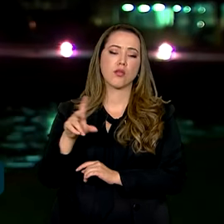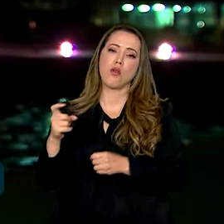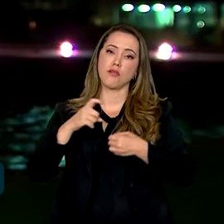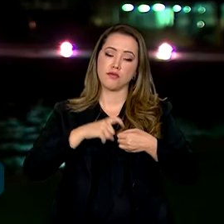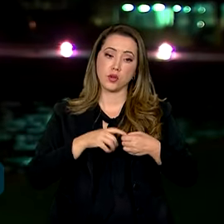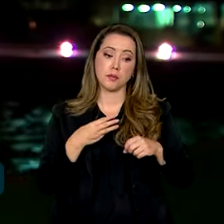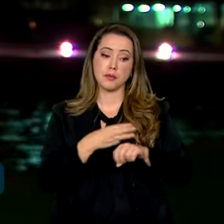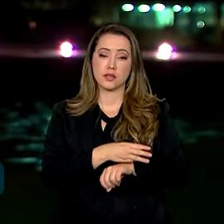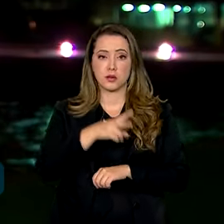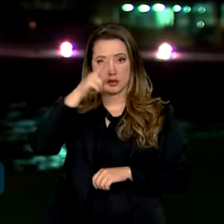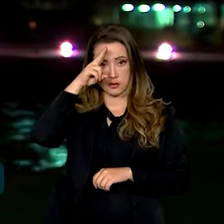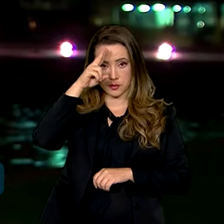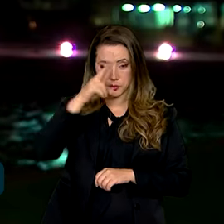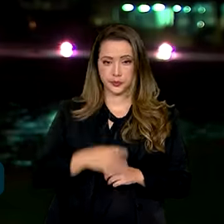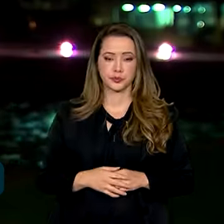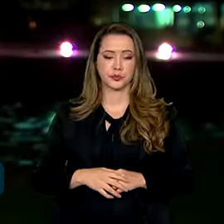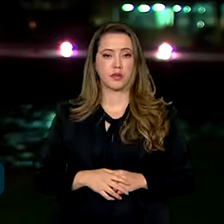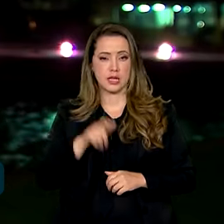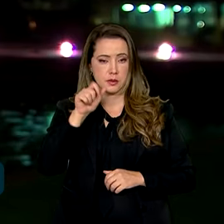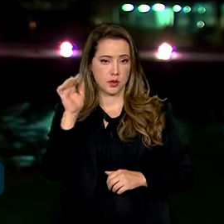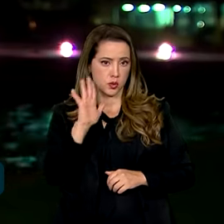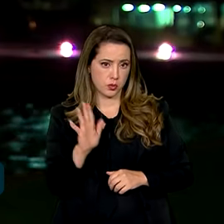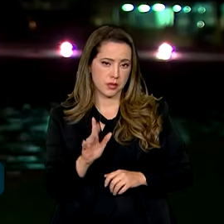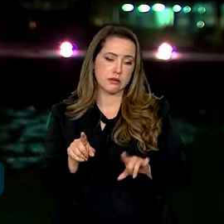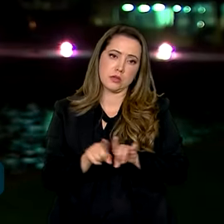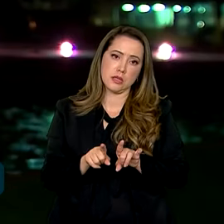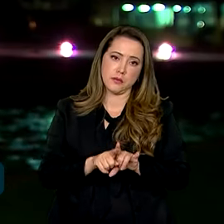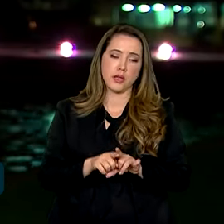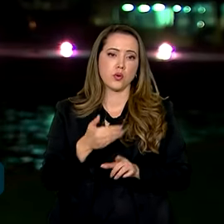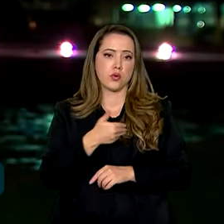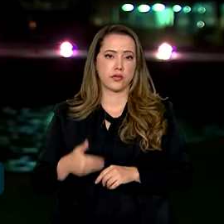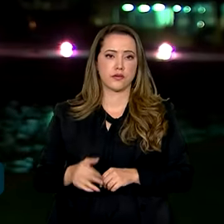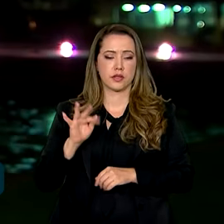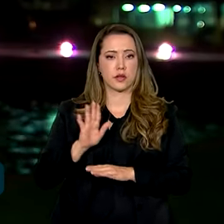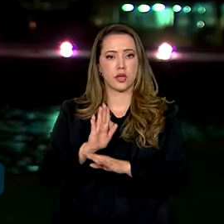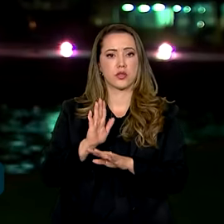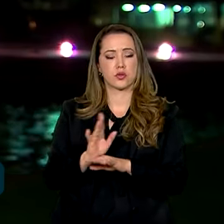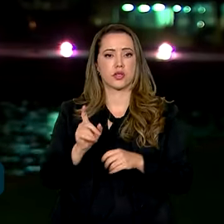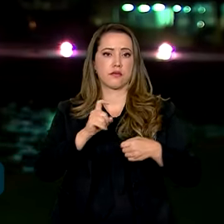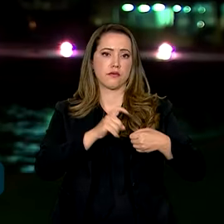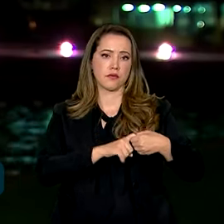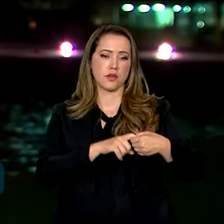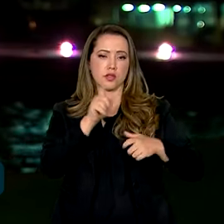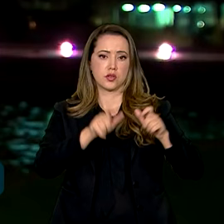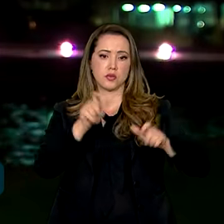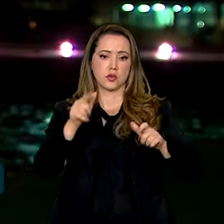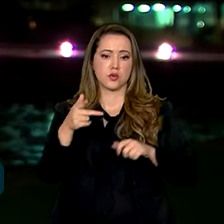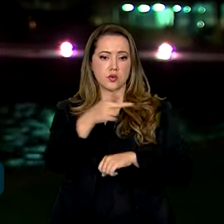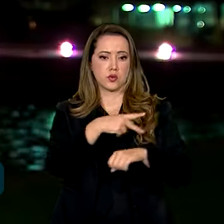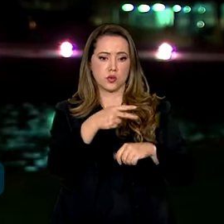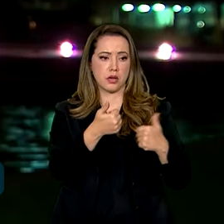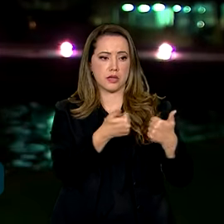para a madrugada de segunda-feira. Além dos brasileiros, o governo federal também pretende ajudar na repatriação de cidadãos dos